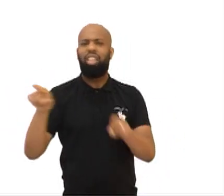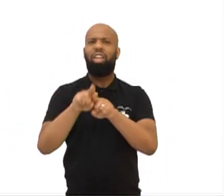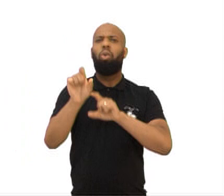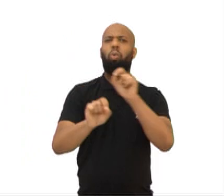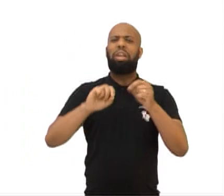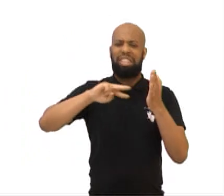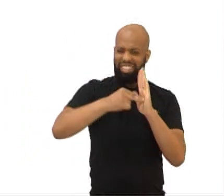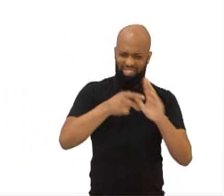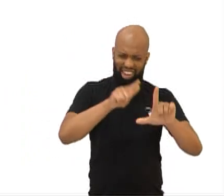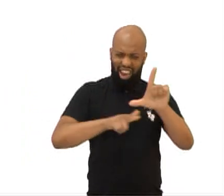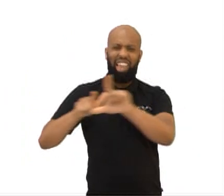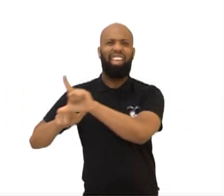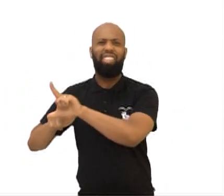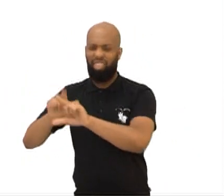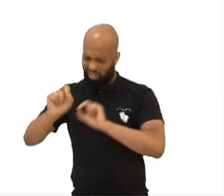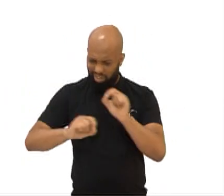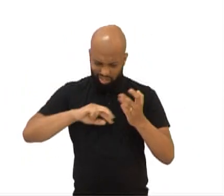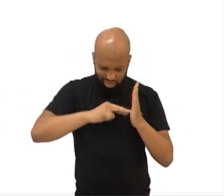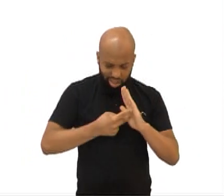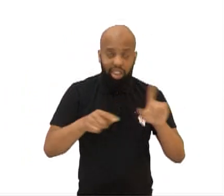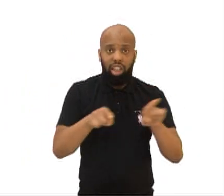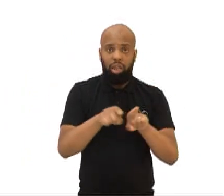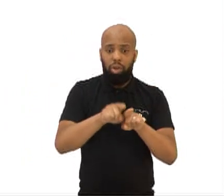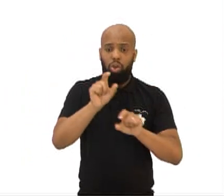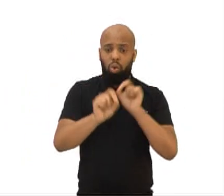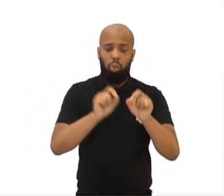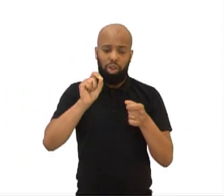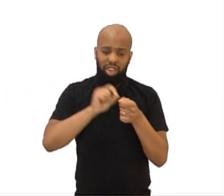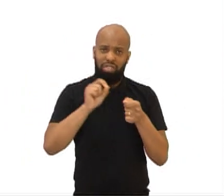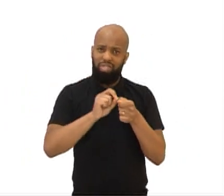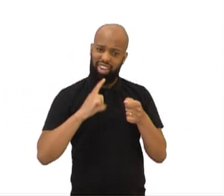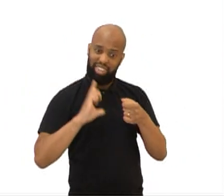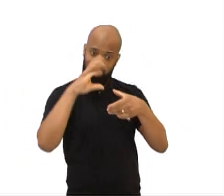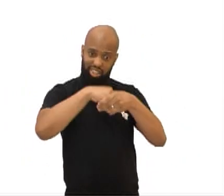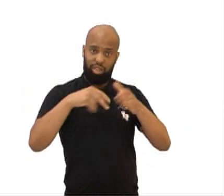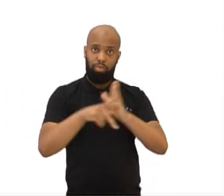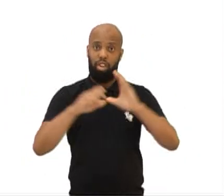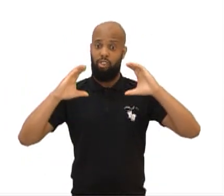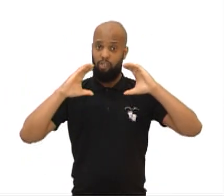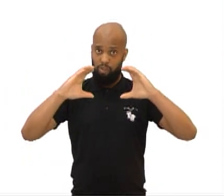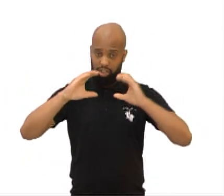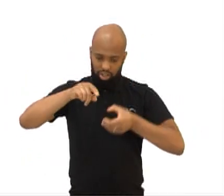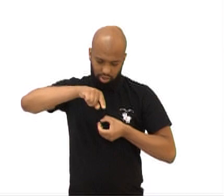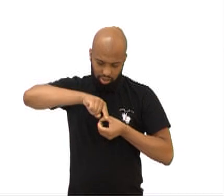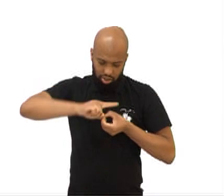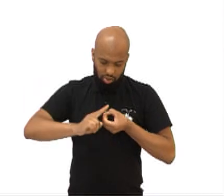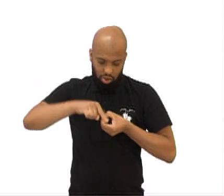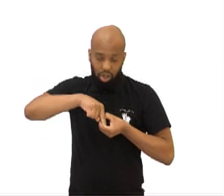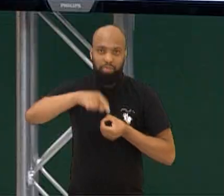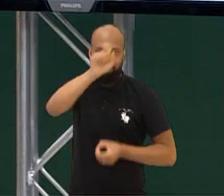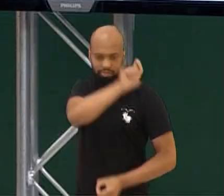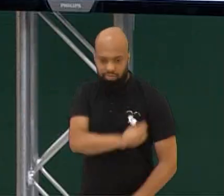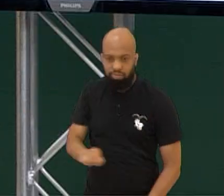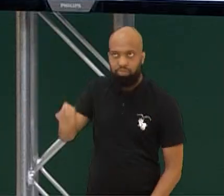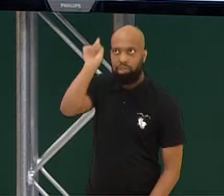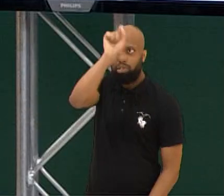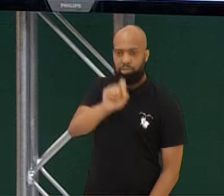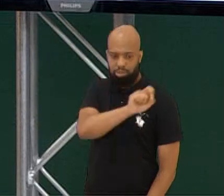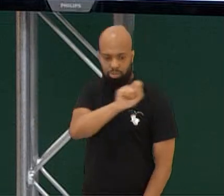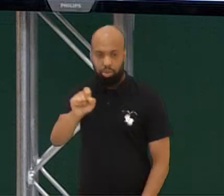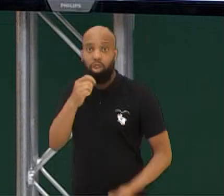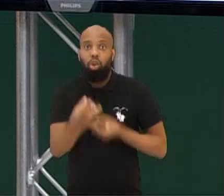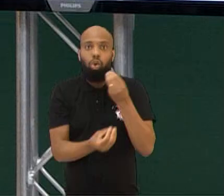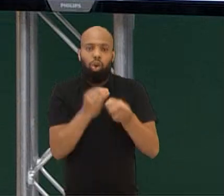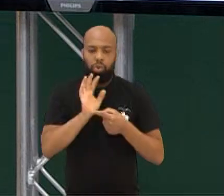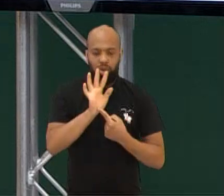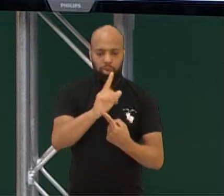esses coeficientes e o que eles vão fazer dentro dessa função, né? O que eles alteram, como que eles se mostram